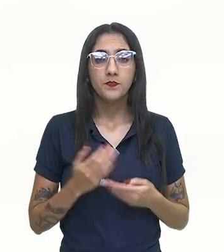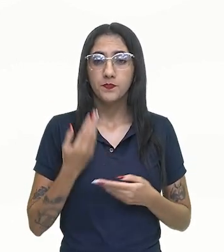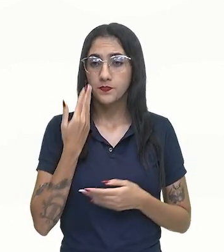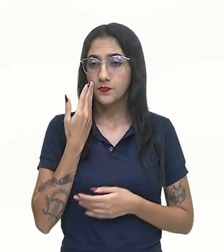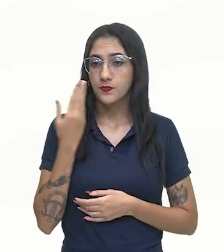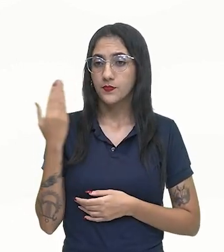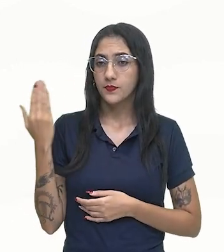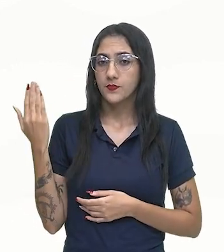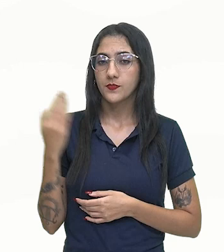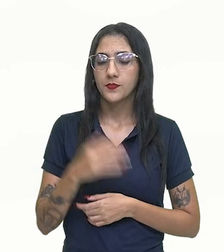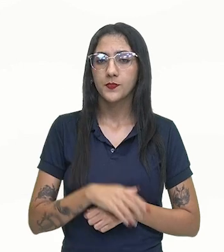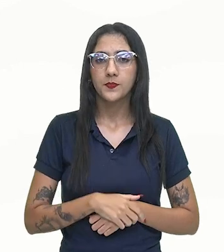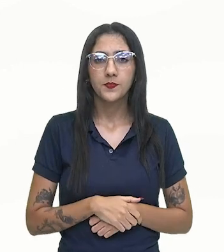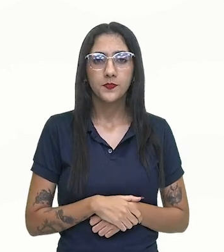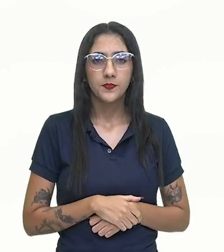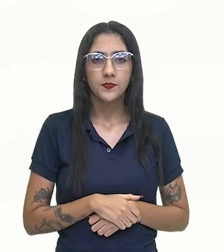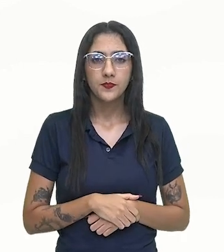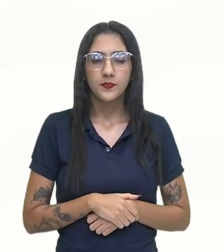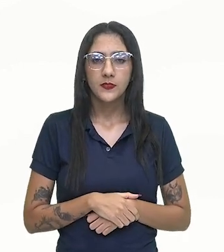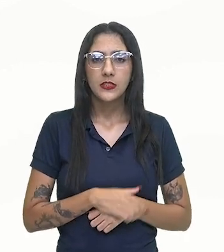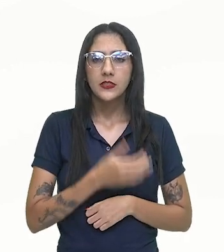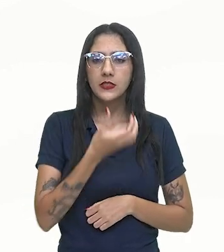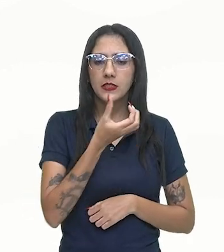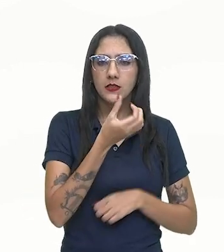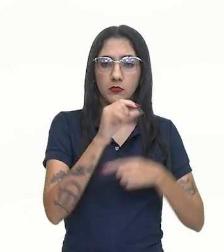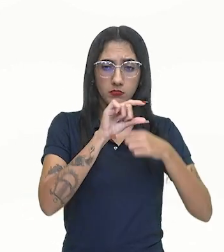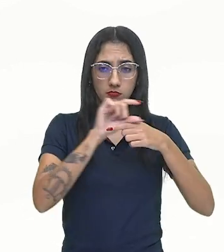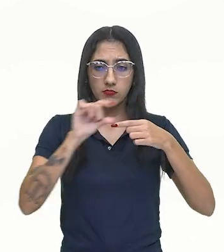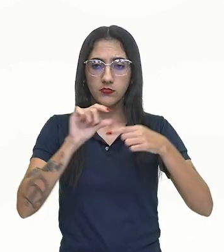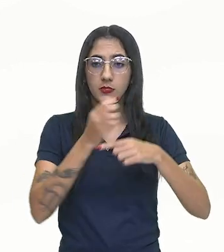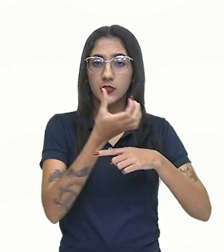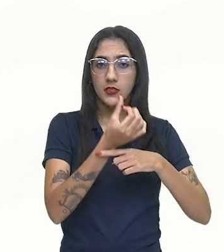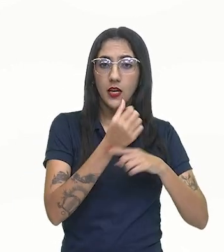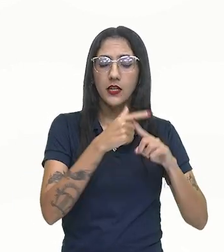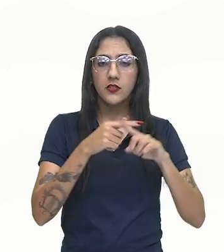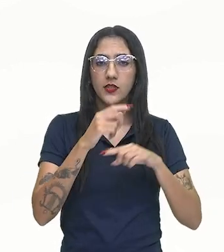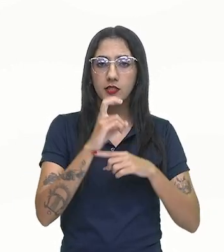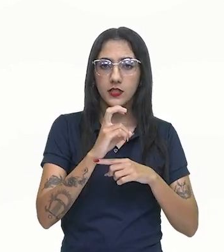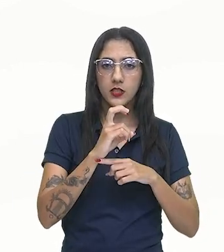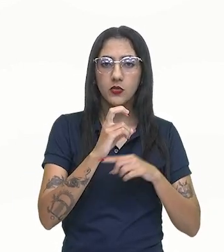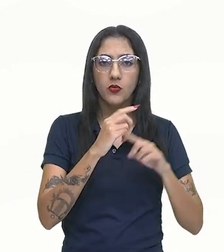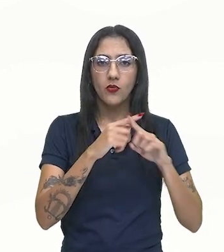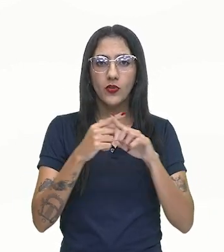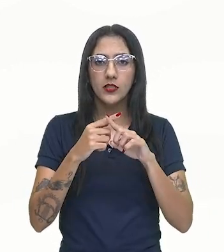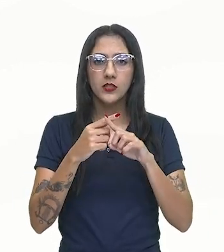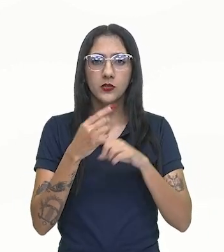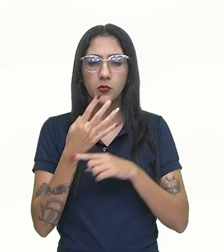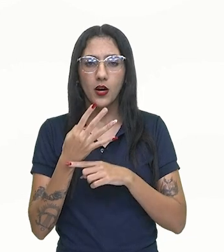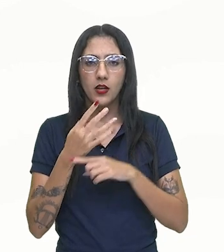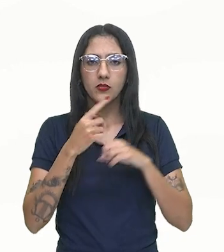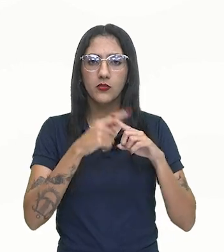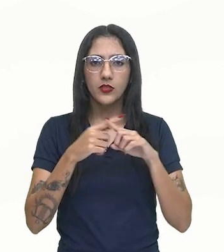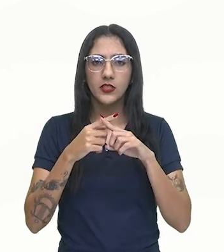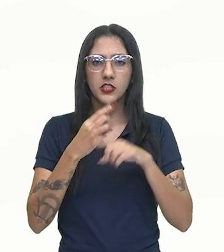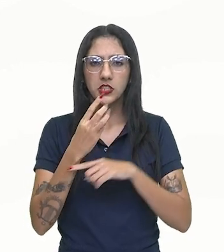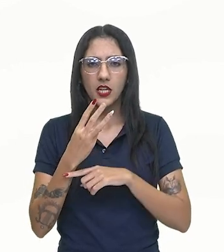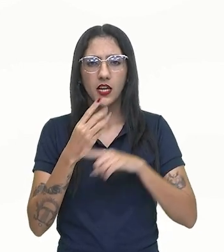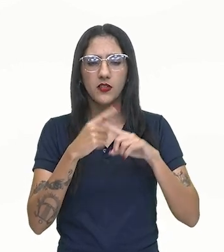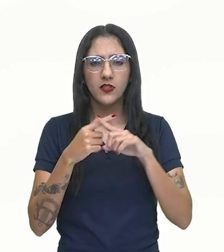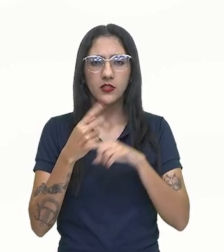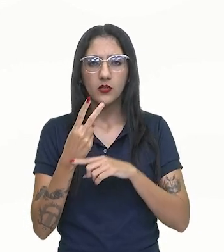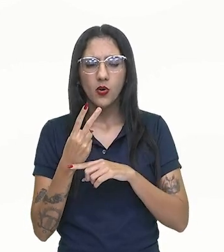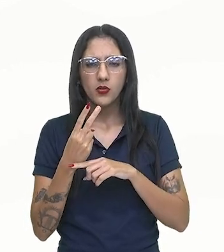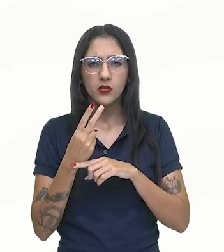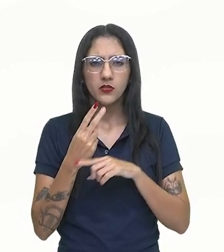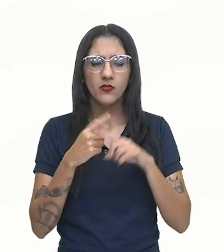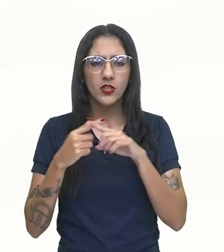ó. 6 vezes 5 vezes 4 vezes 3, poderia continuar até o 1. Mas eu vou